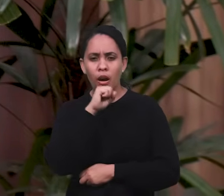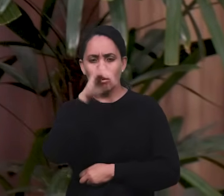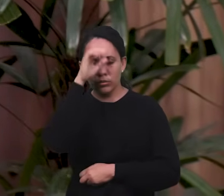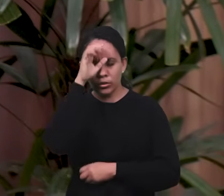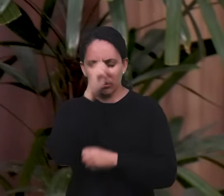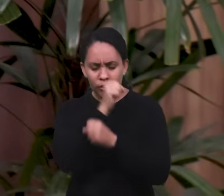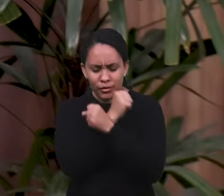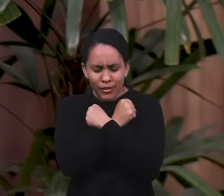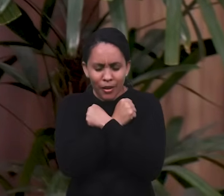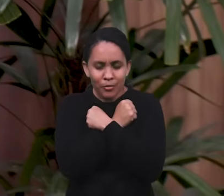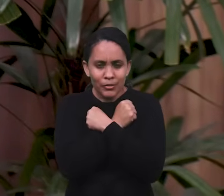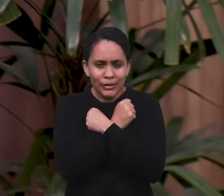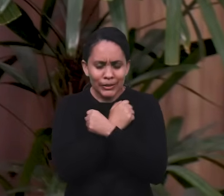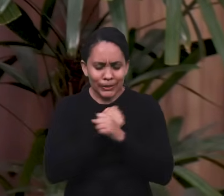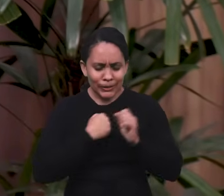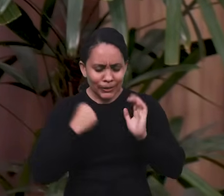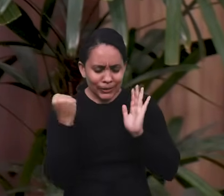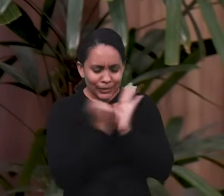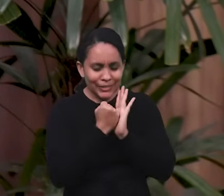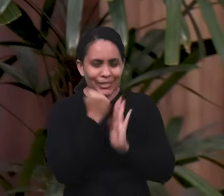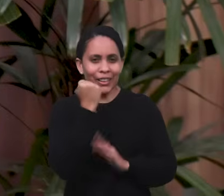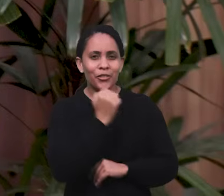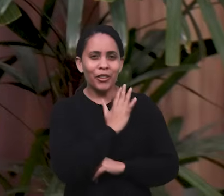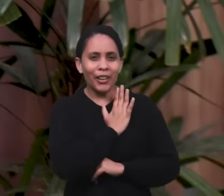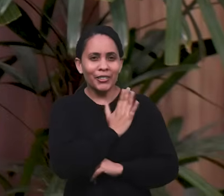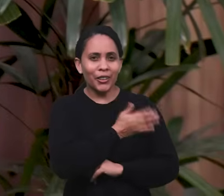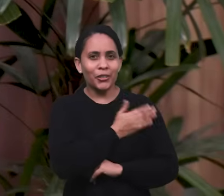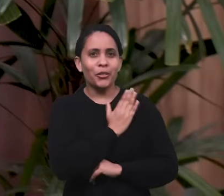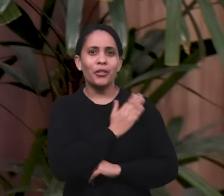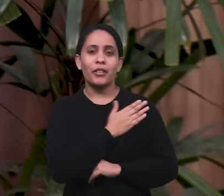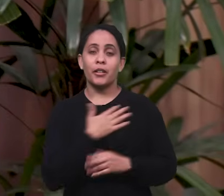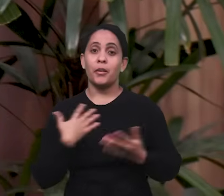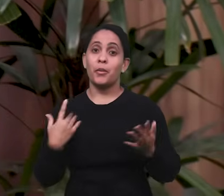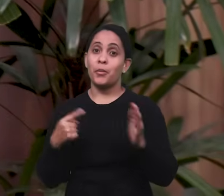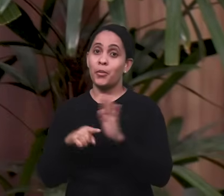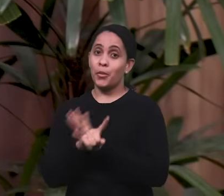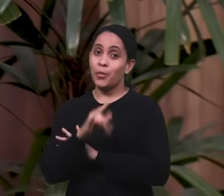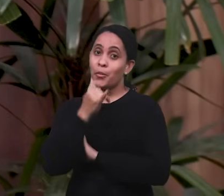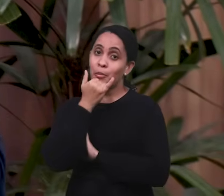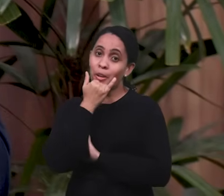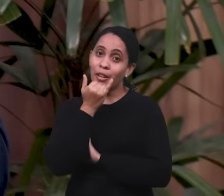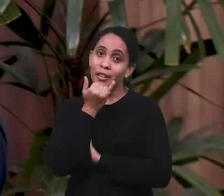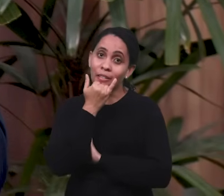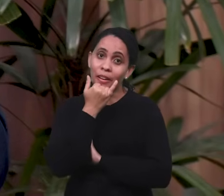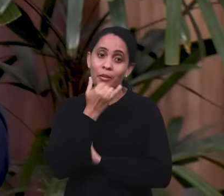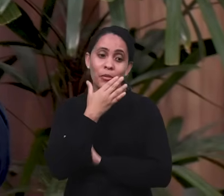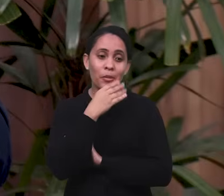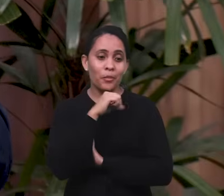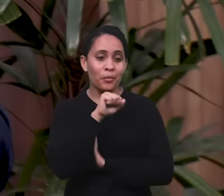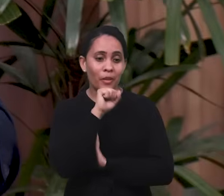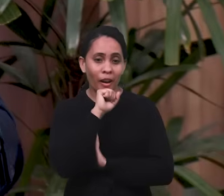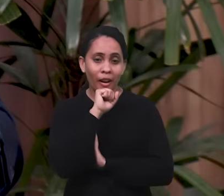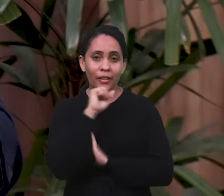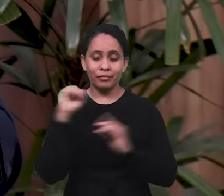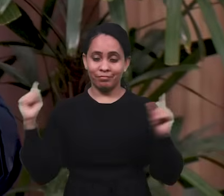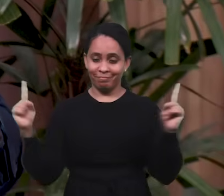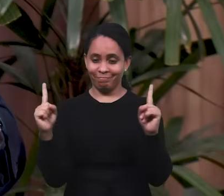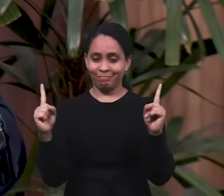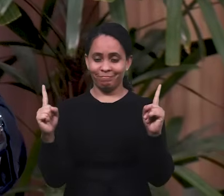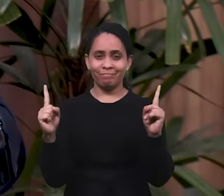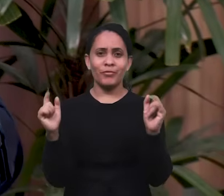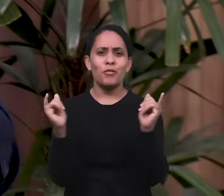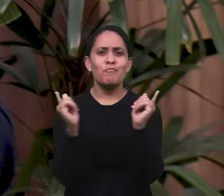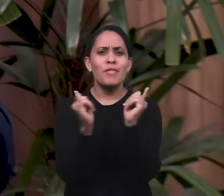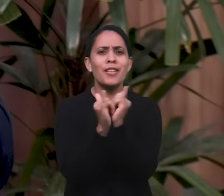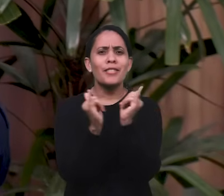e o tio se abraçando, ficou cravado no coração dele. E o mesmo perdão que o pai deu e o tio